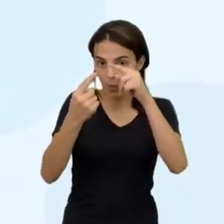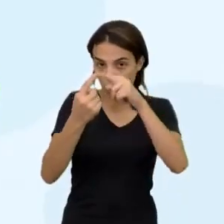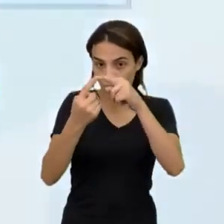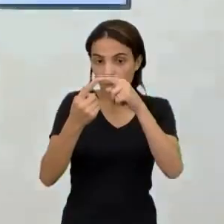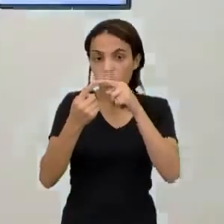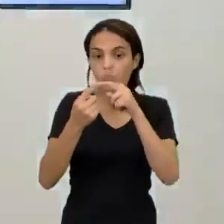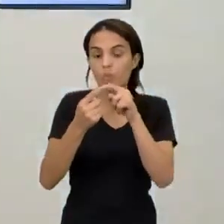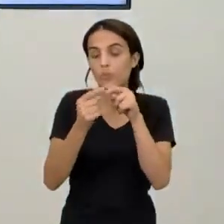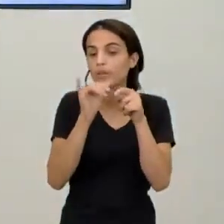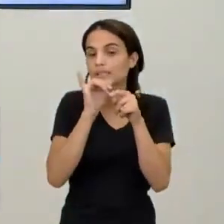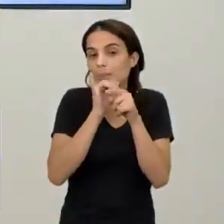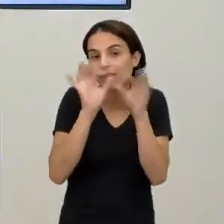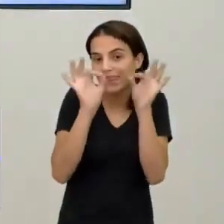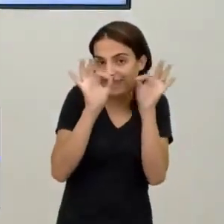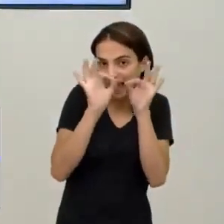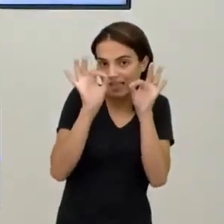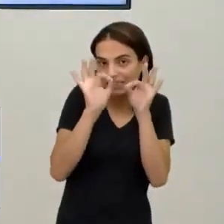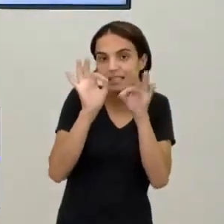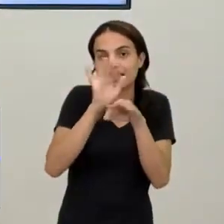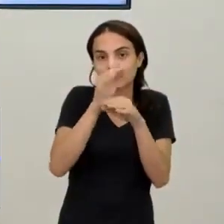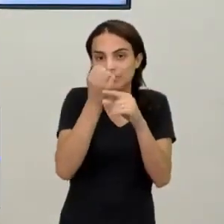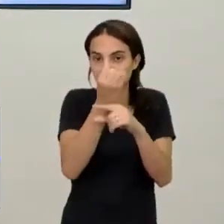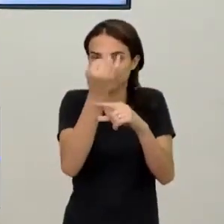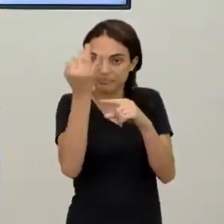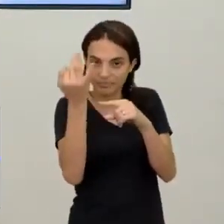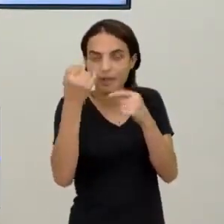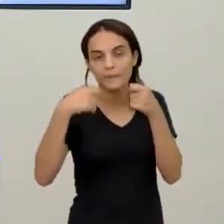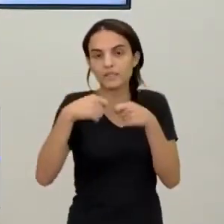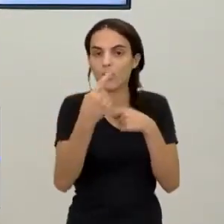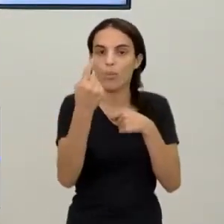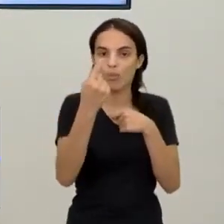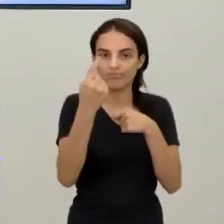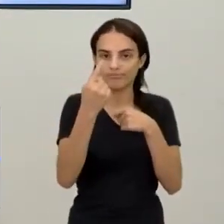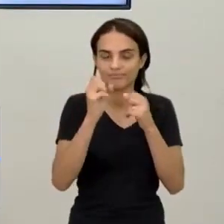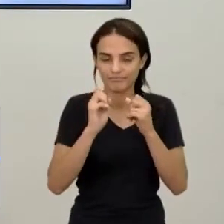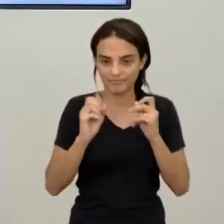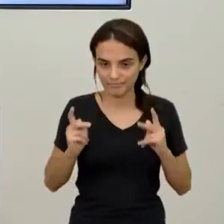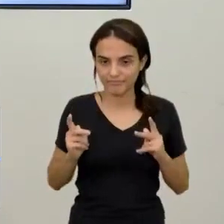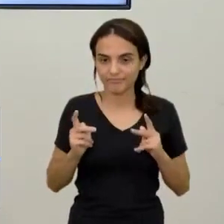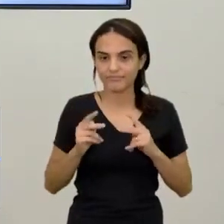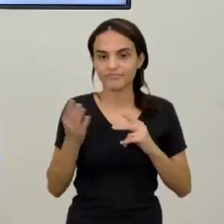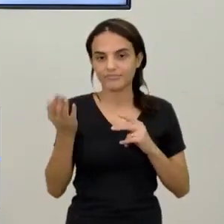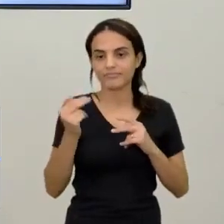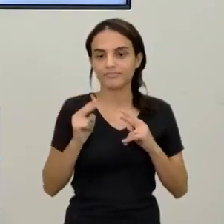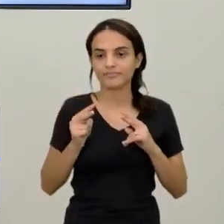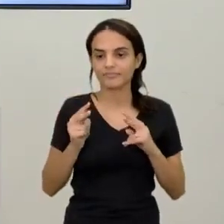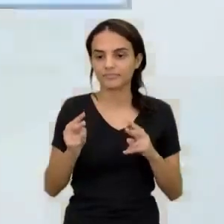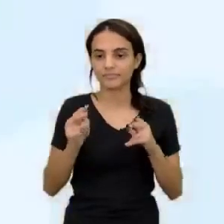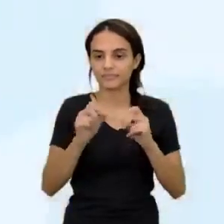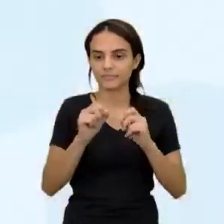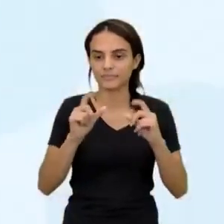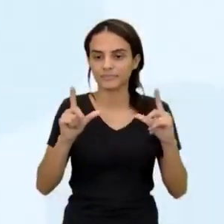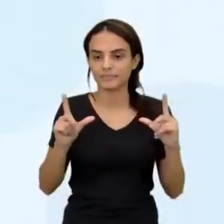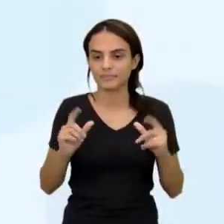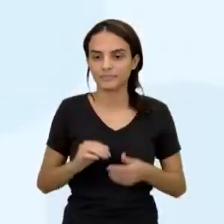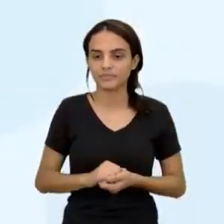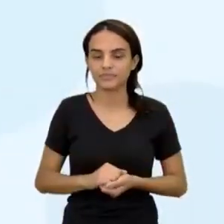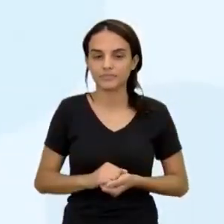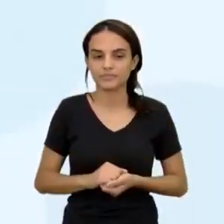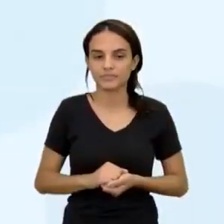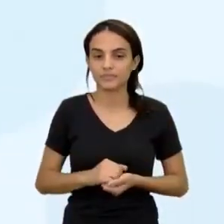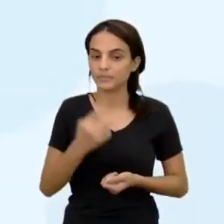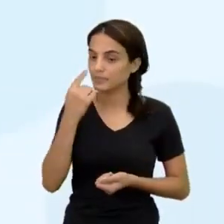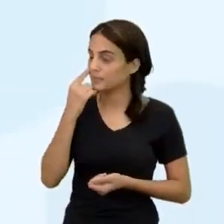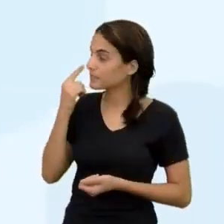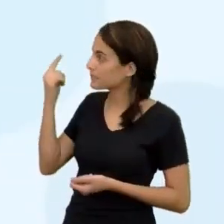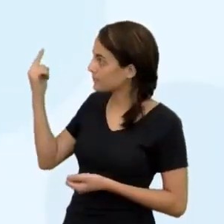é 1, tá certo? É esse tipo de equação que a gente vai falar hoje, beleza? Continuando aqui, olho na nossa telinha, ó. Vou